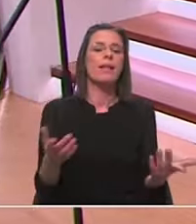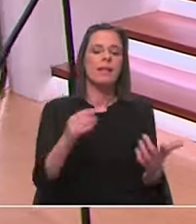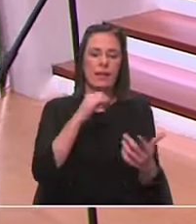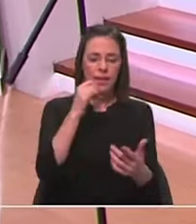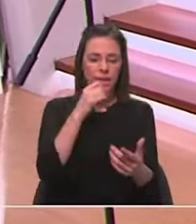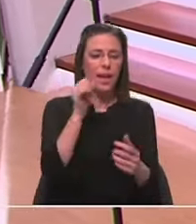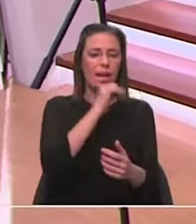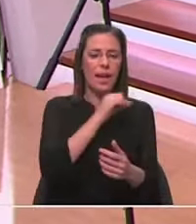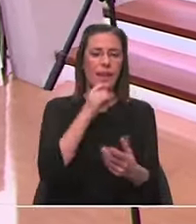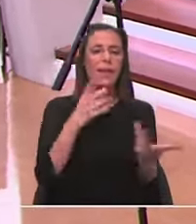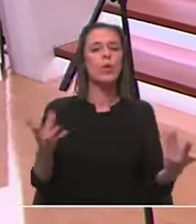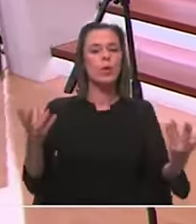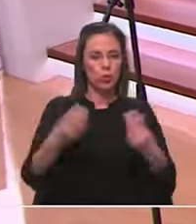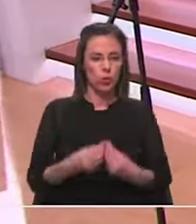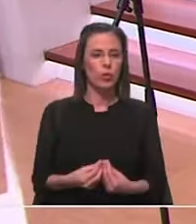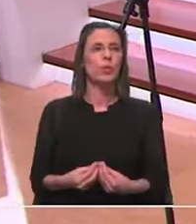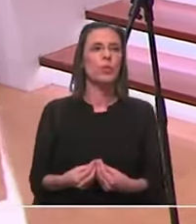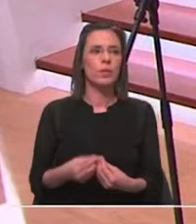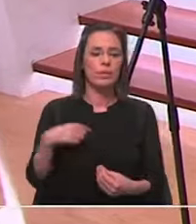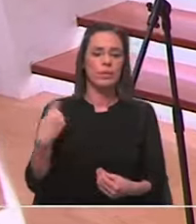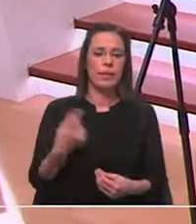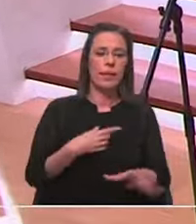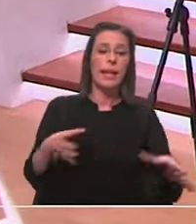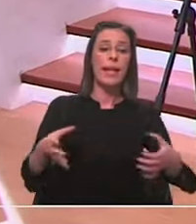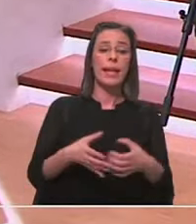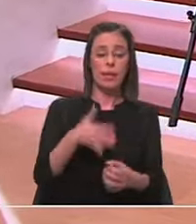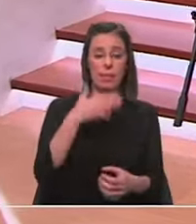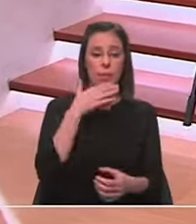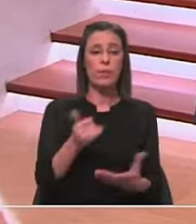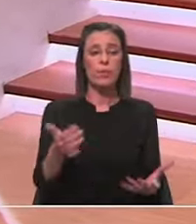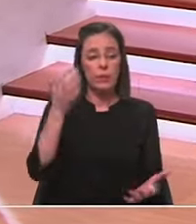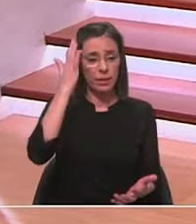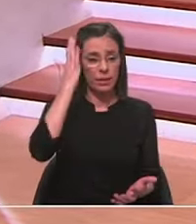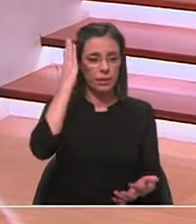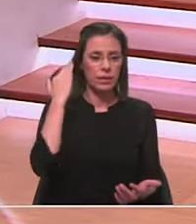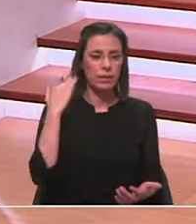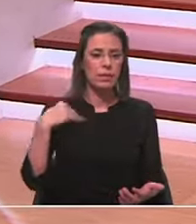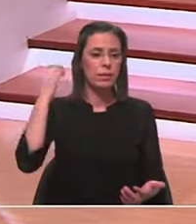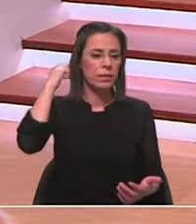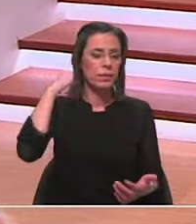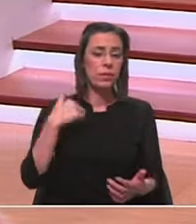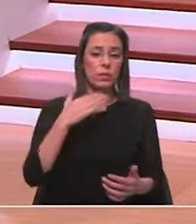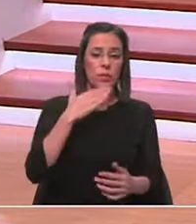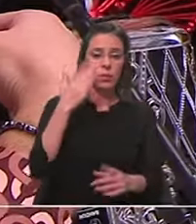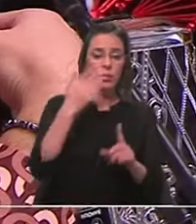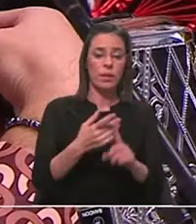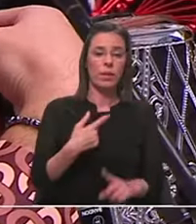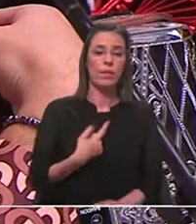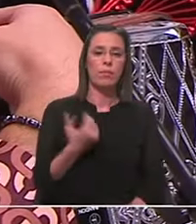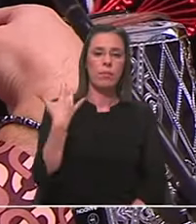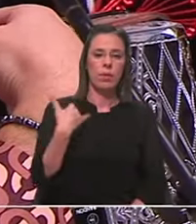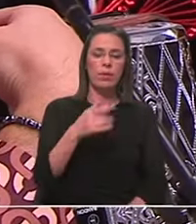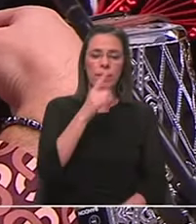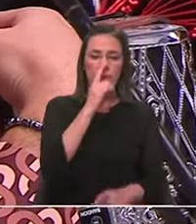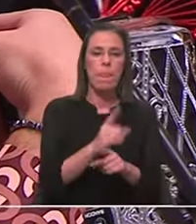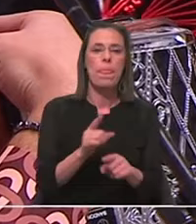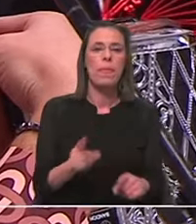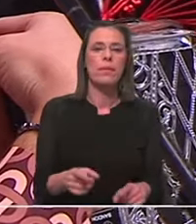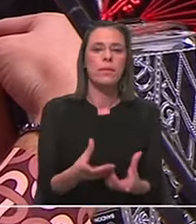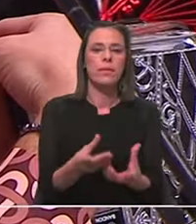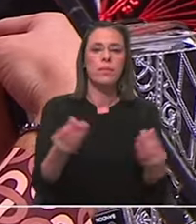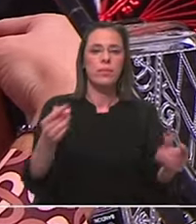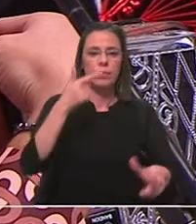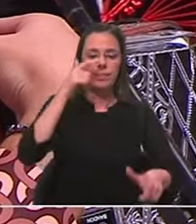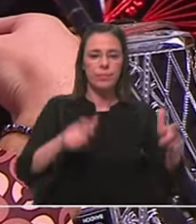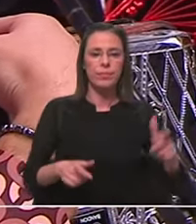vem sempre cantar umas musiquinhas. Juntámos uma equipa bonita, uma equipa bonita. Olha, por acaso tive um aniversário há pouco tempo em que também era assim. Eram